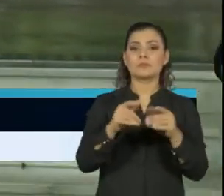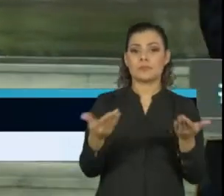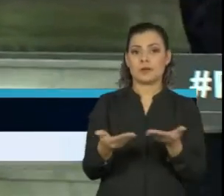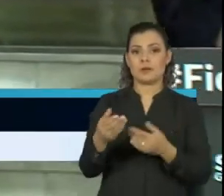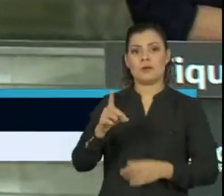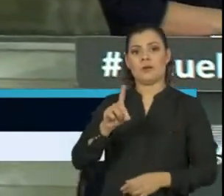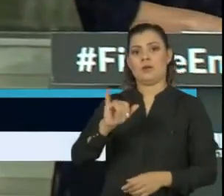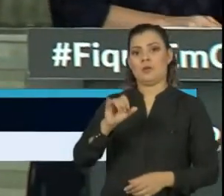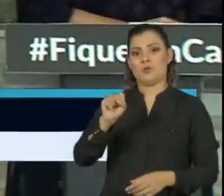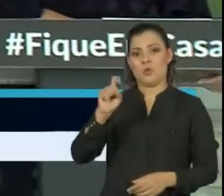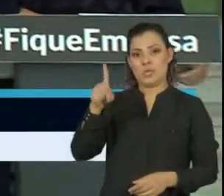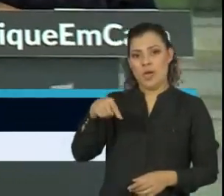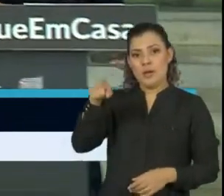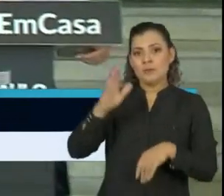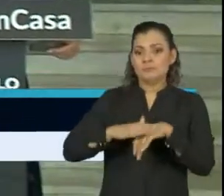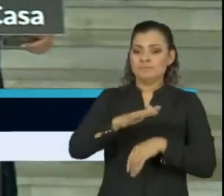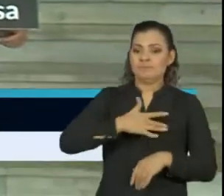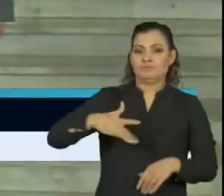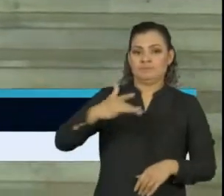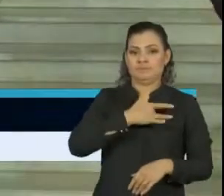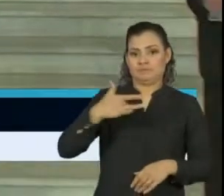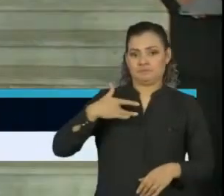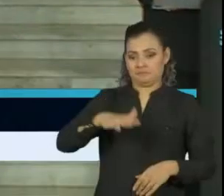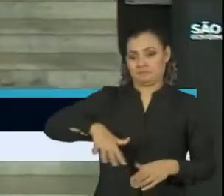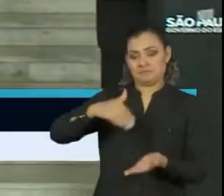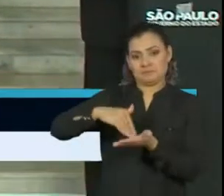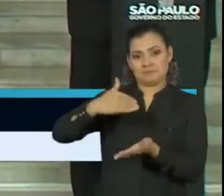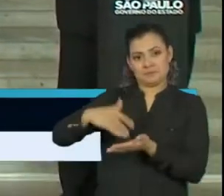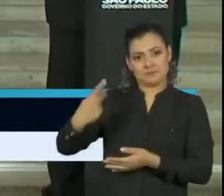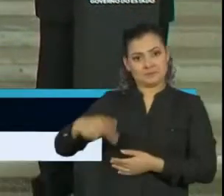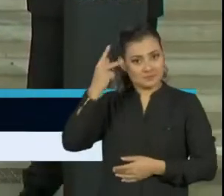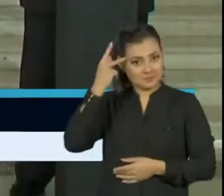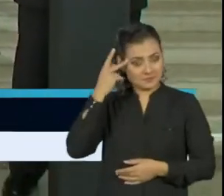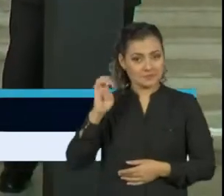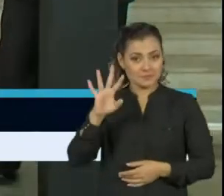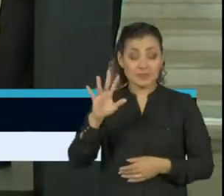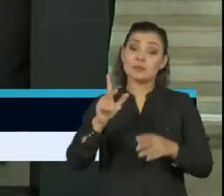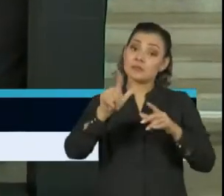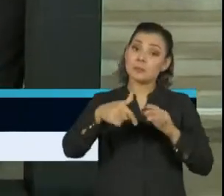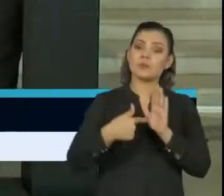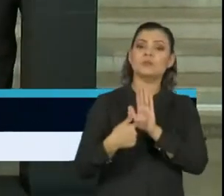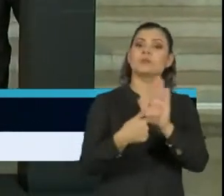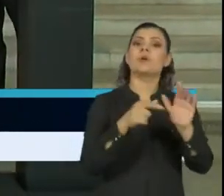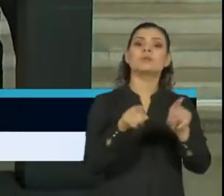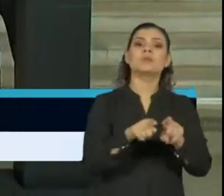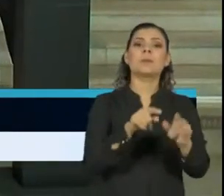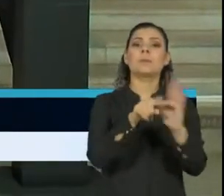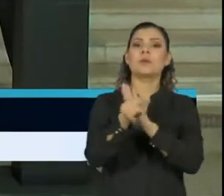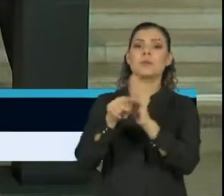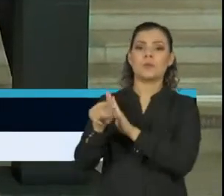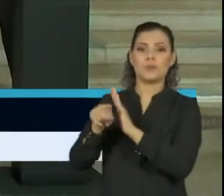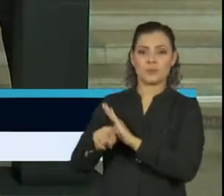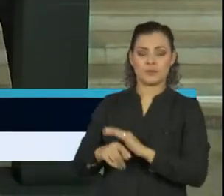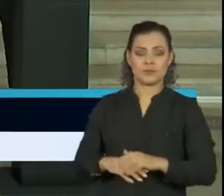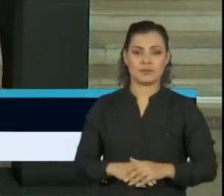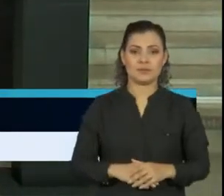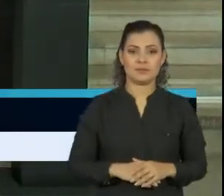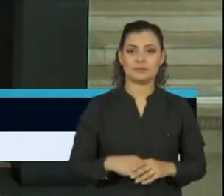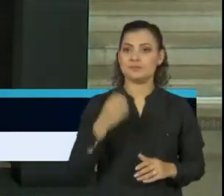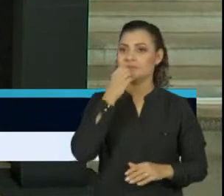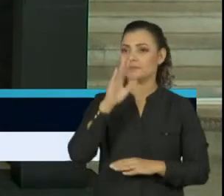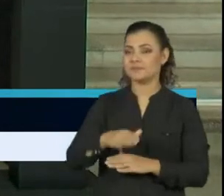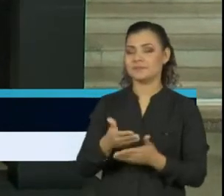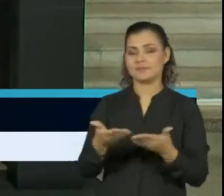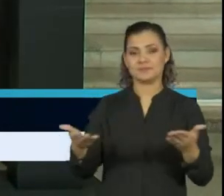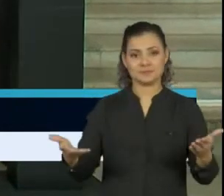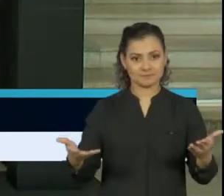Zé Henrique Guerra, secretário da Saúde do Estado de São Paulo. E, na sequência, vamos às perguntas. Muito boa tarde a